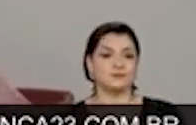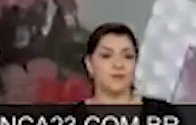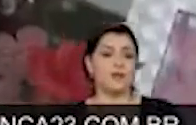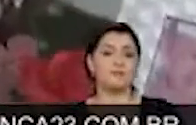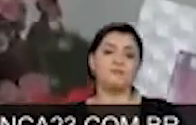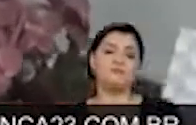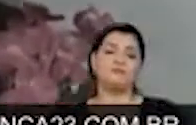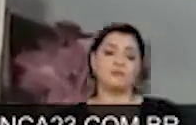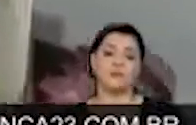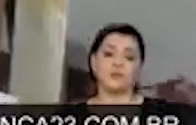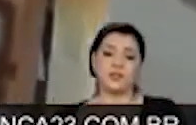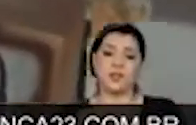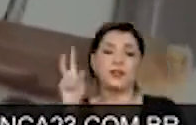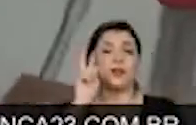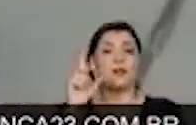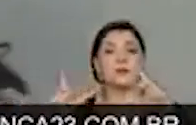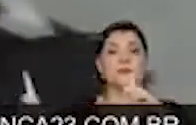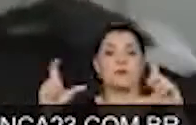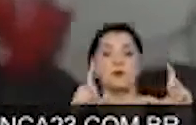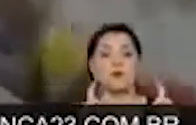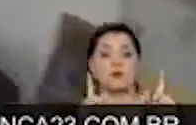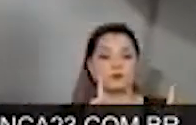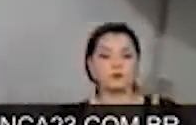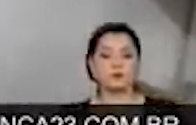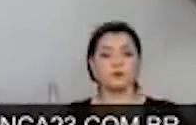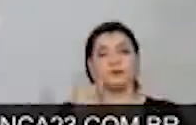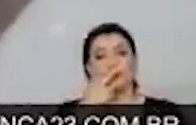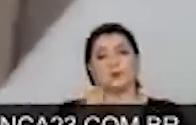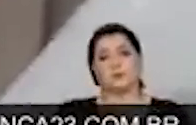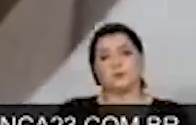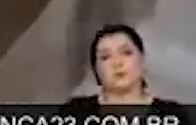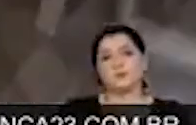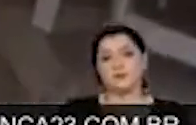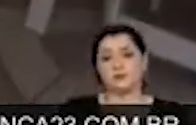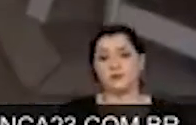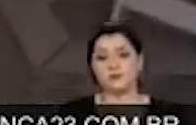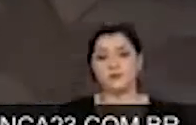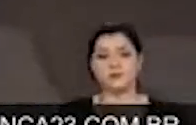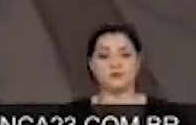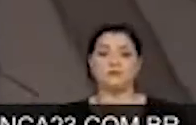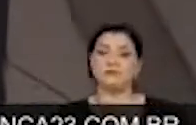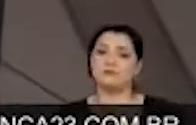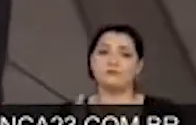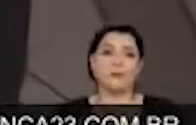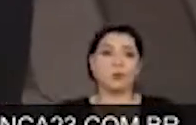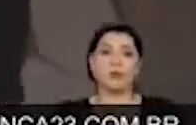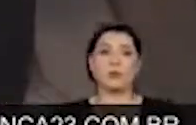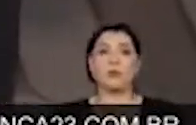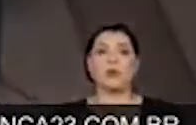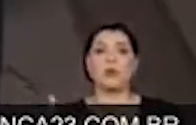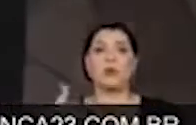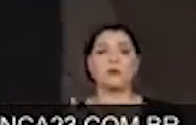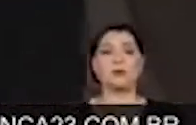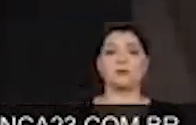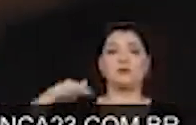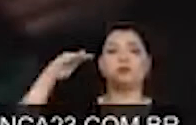filha, Damiana coleciona retratos. É como se ela ainda estivesse aqui. O tempo está passando, ela está crescendo.